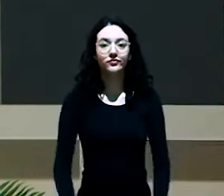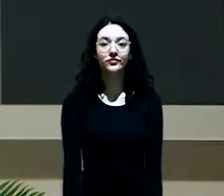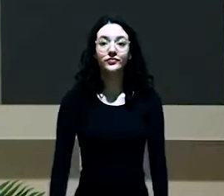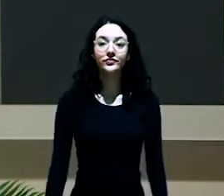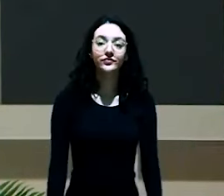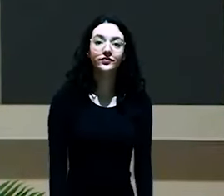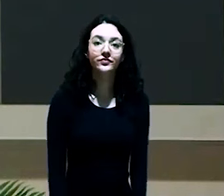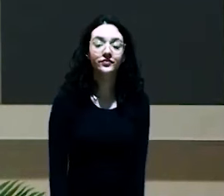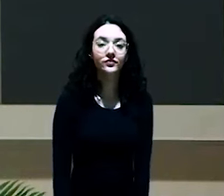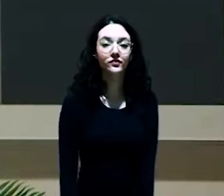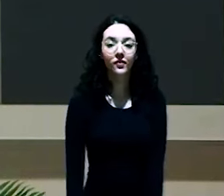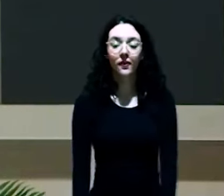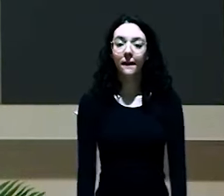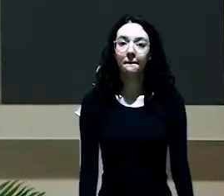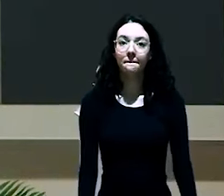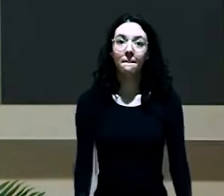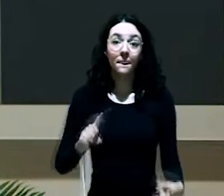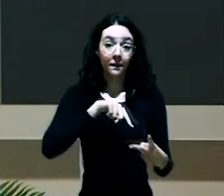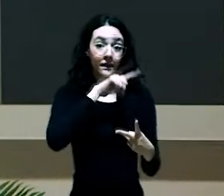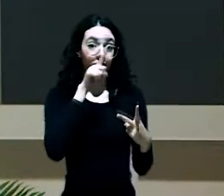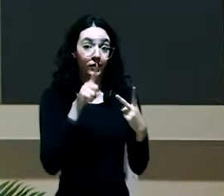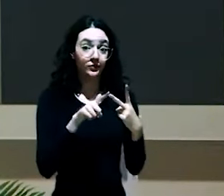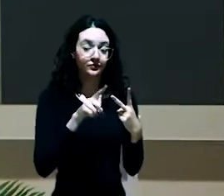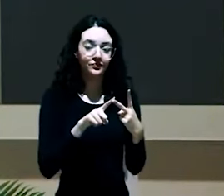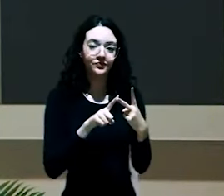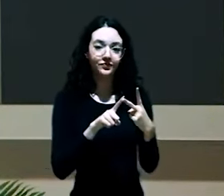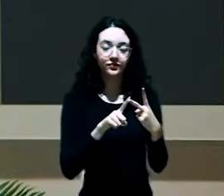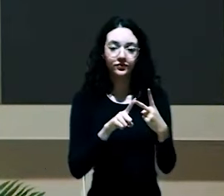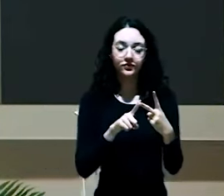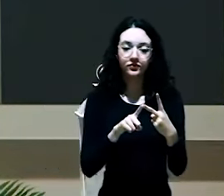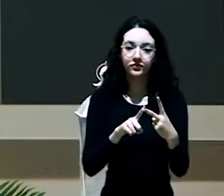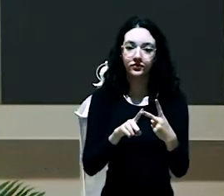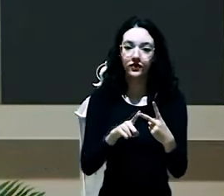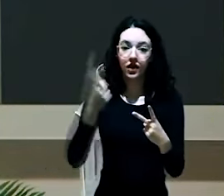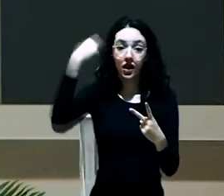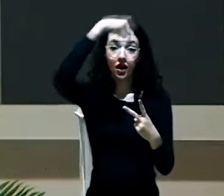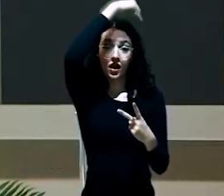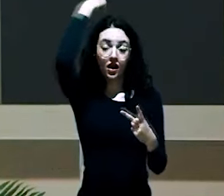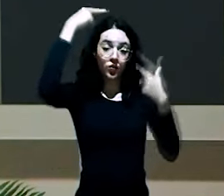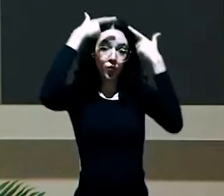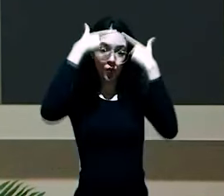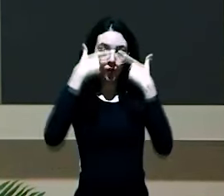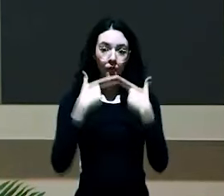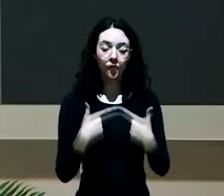A segunda verdade era a santificação. E a santificação,